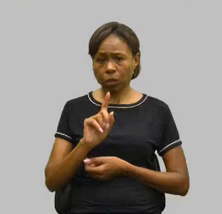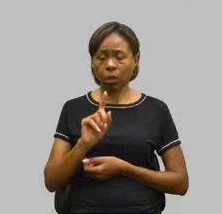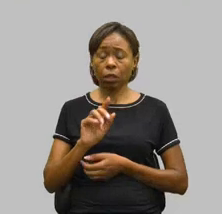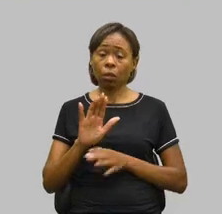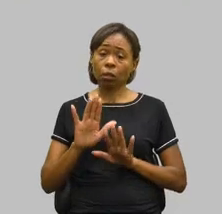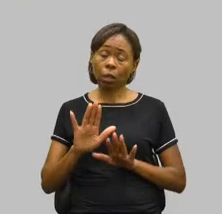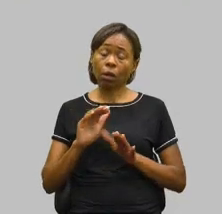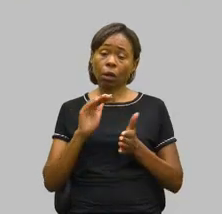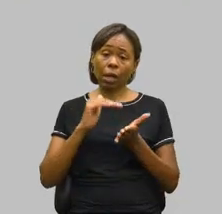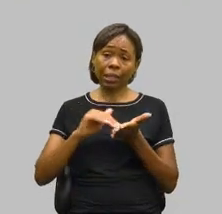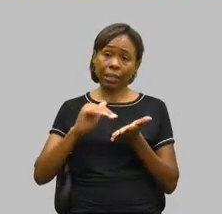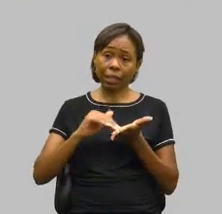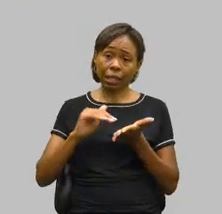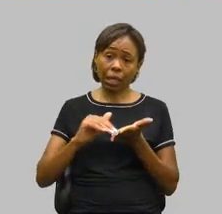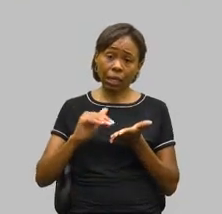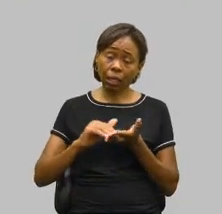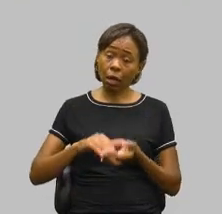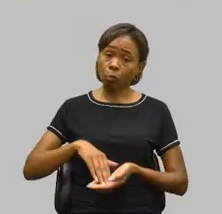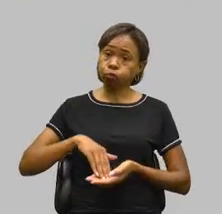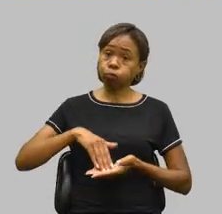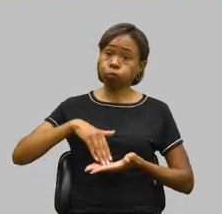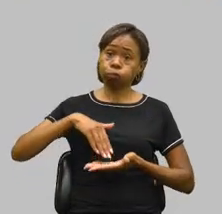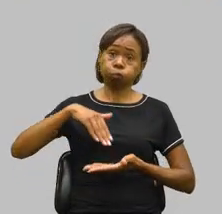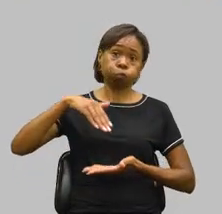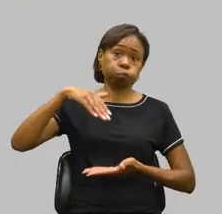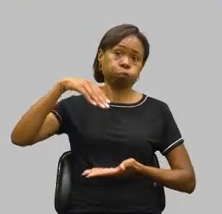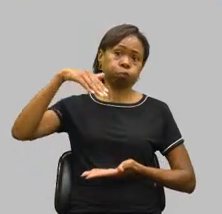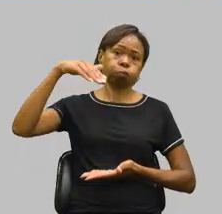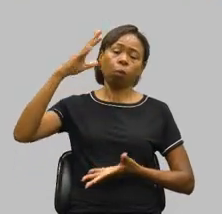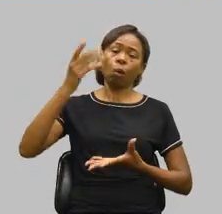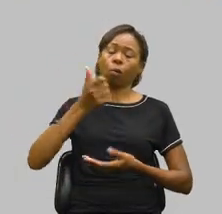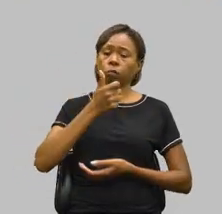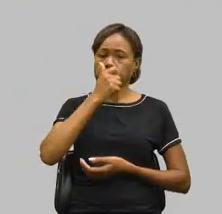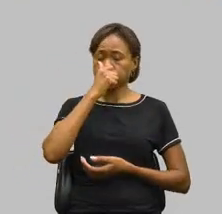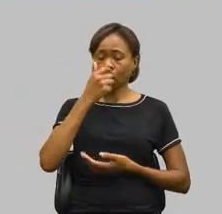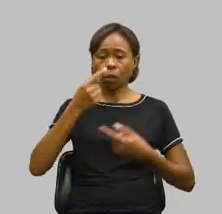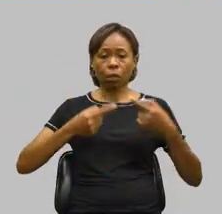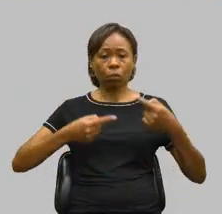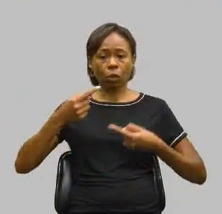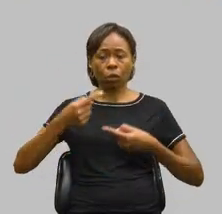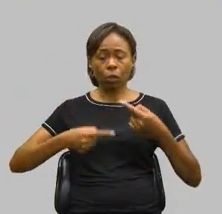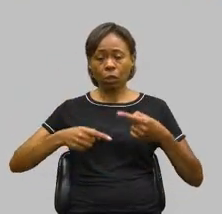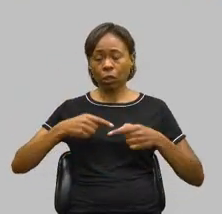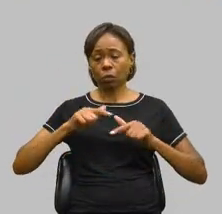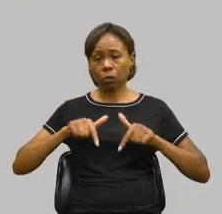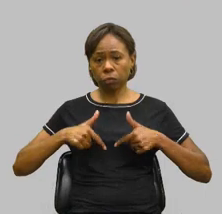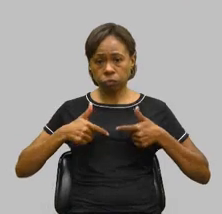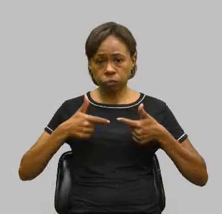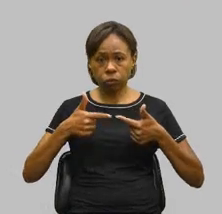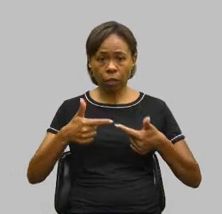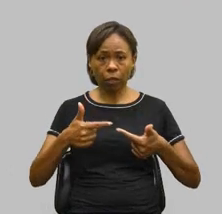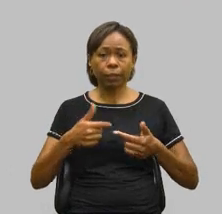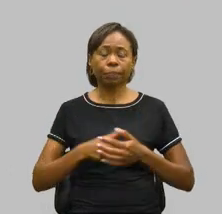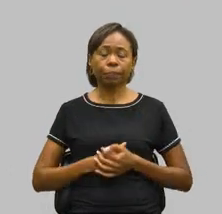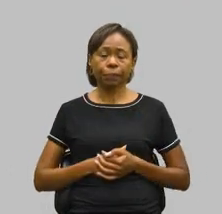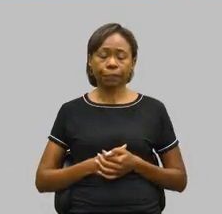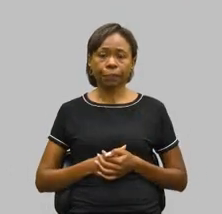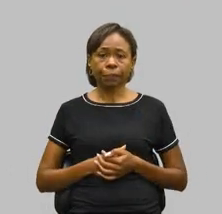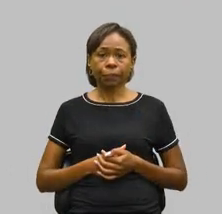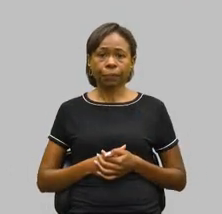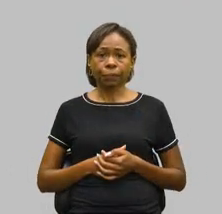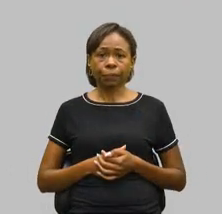com essa carga né estamos falando aqui de algumas políticas e depois no segundo tempo da arguição você vai responder sobre tantas outras